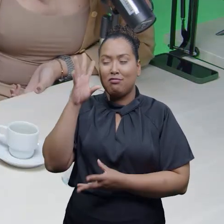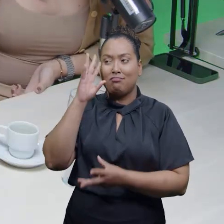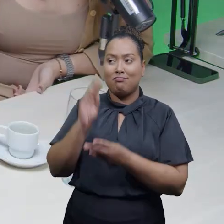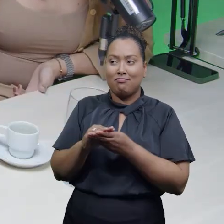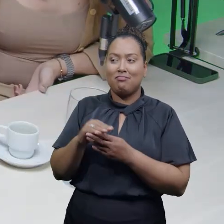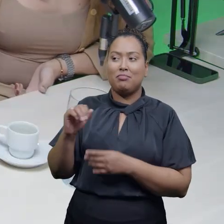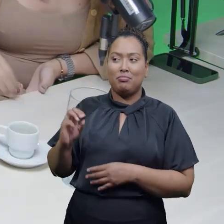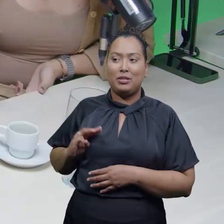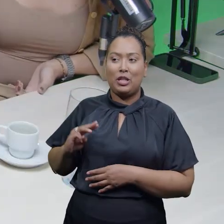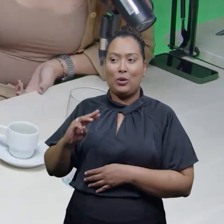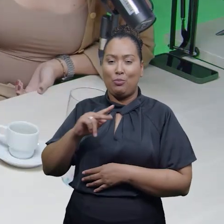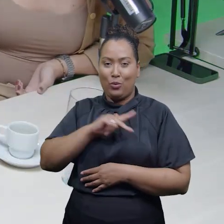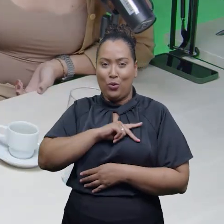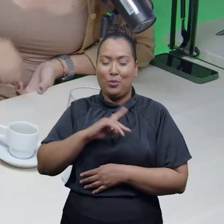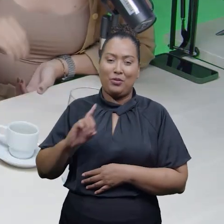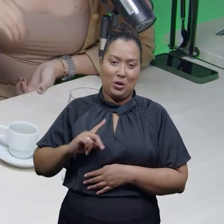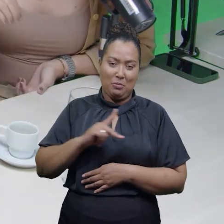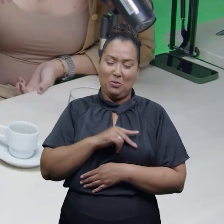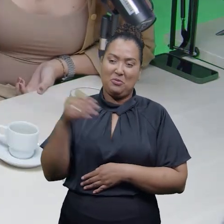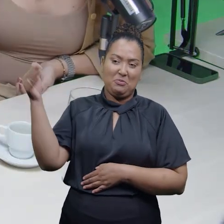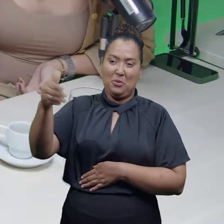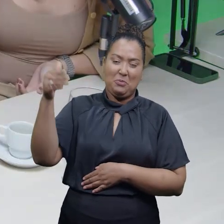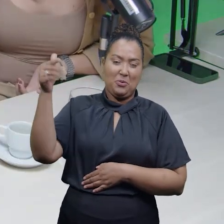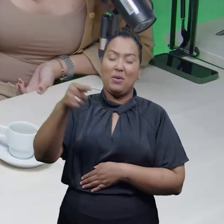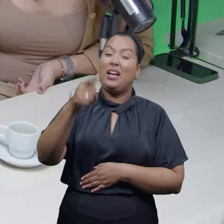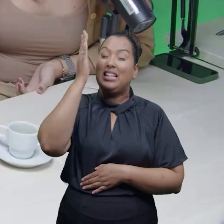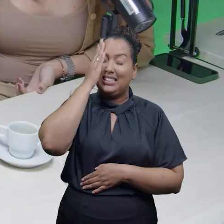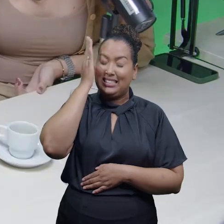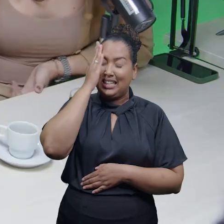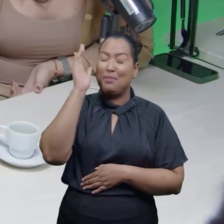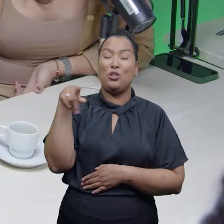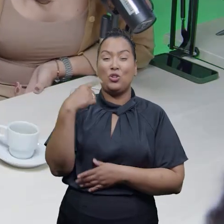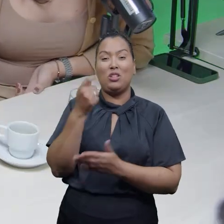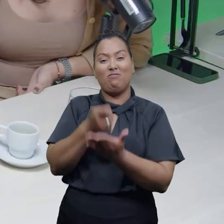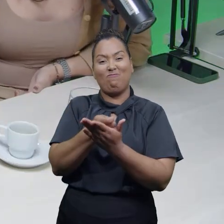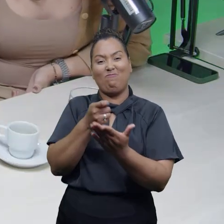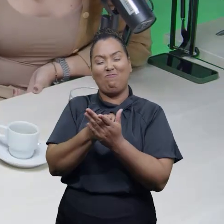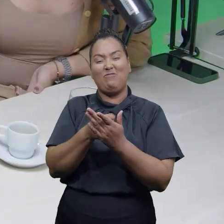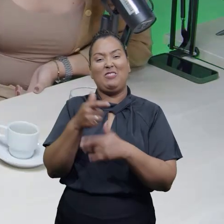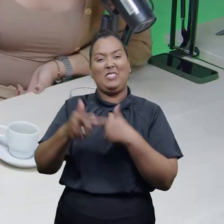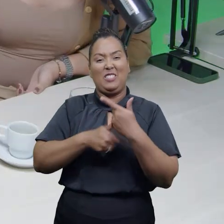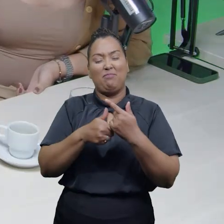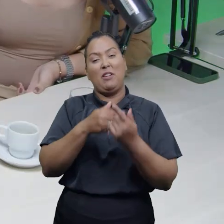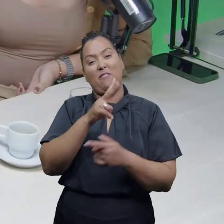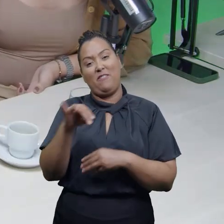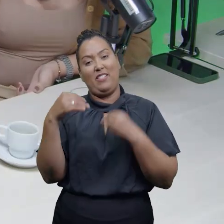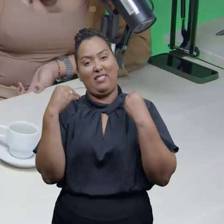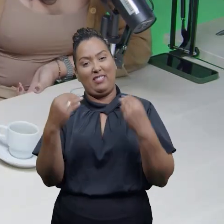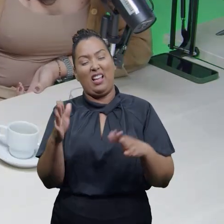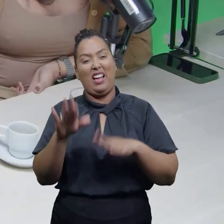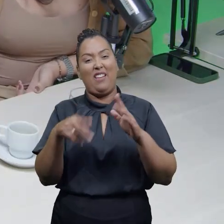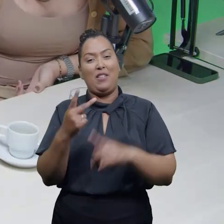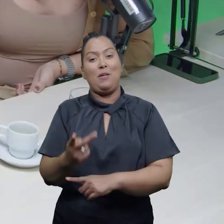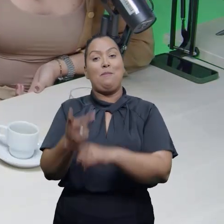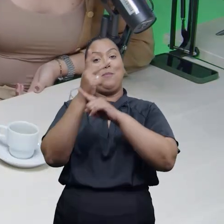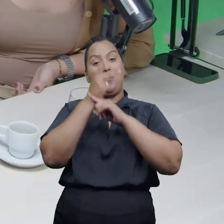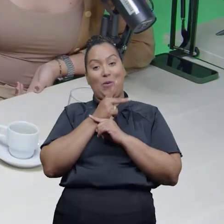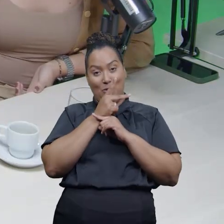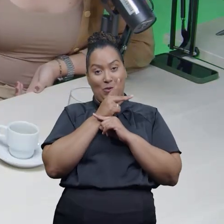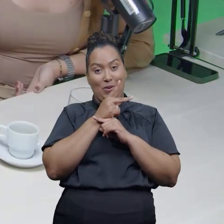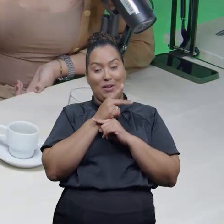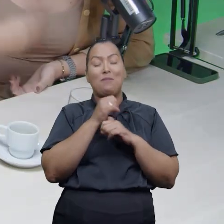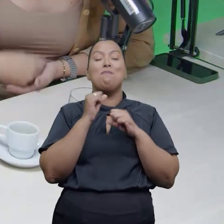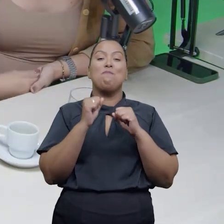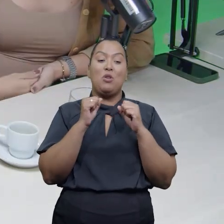os meses. Então, eles já se organizam, eles têm a certeza que aquele serviço vai ser prestado. Às vezes eles querem falar com a gente